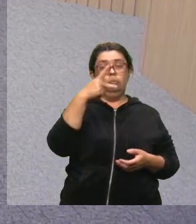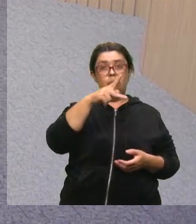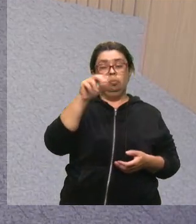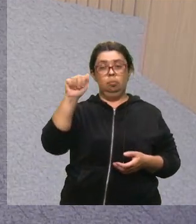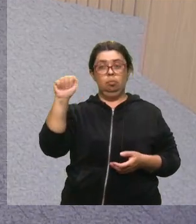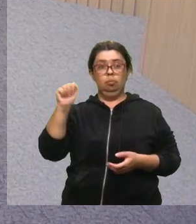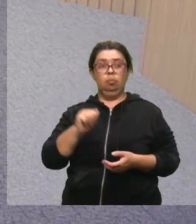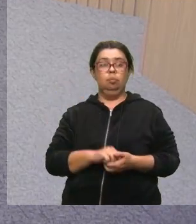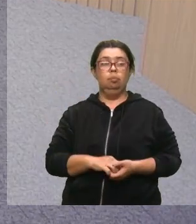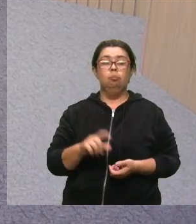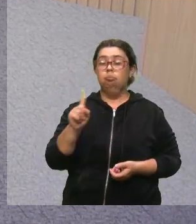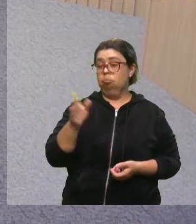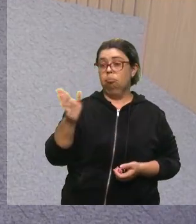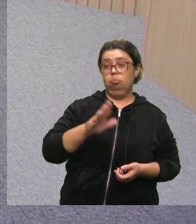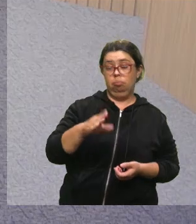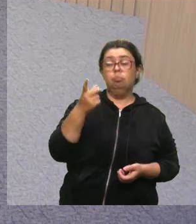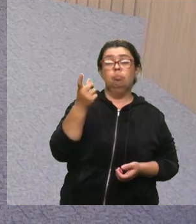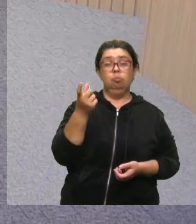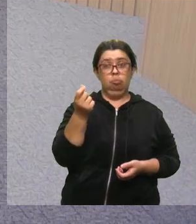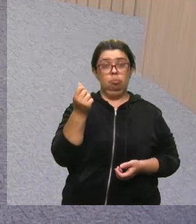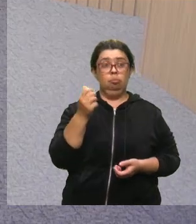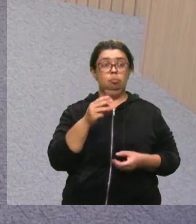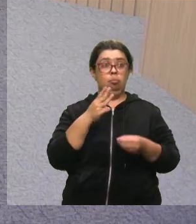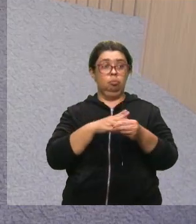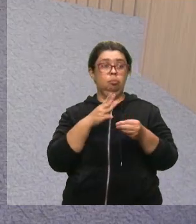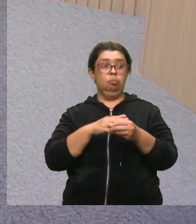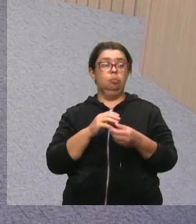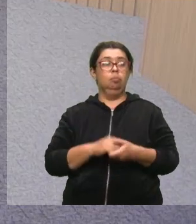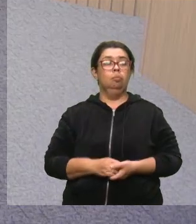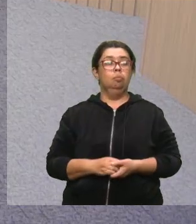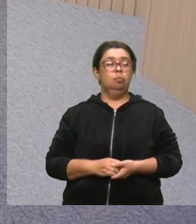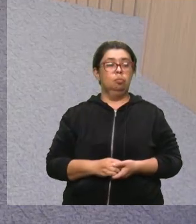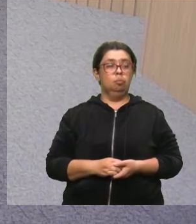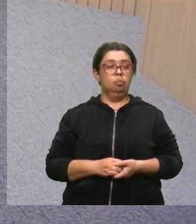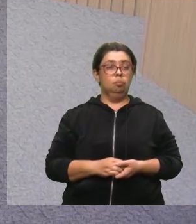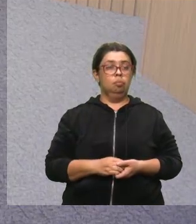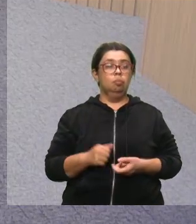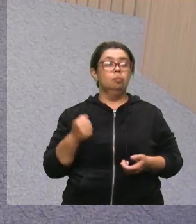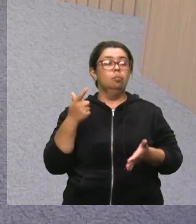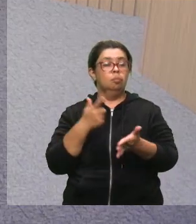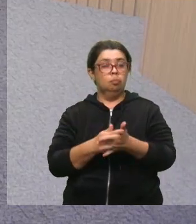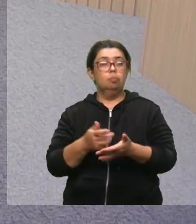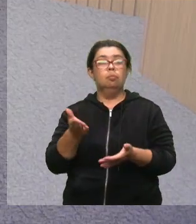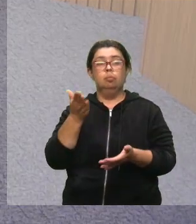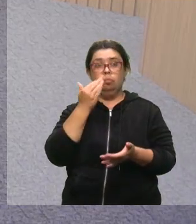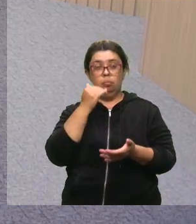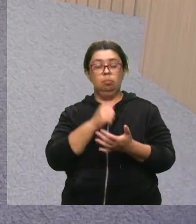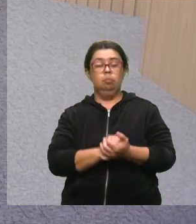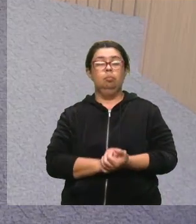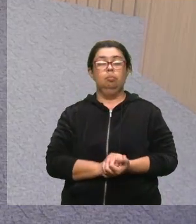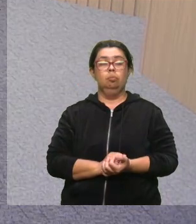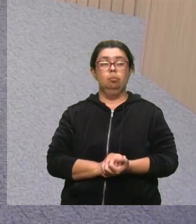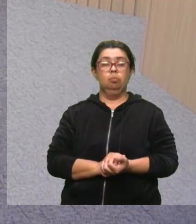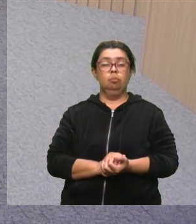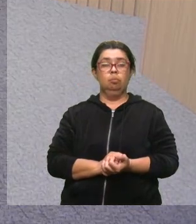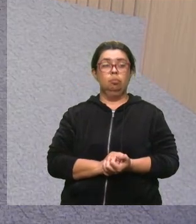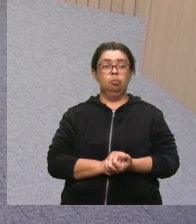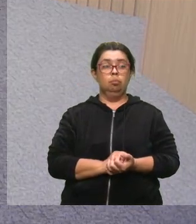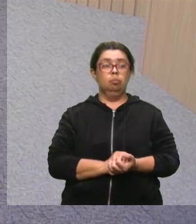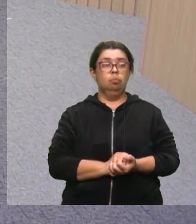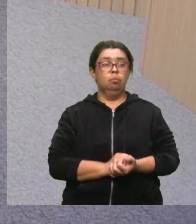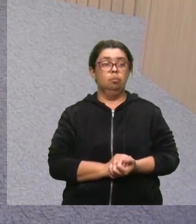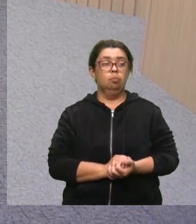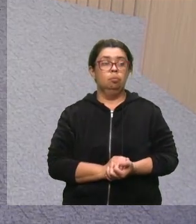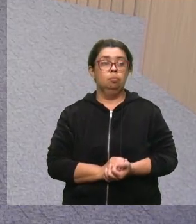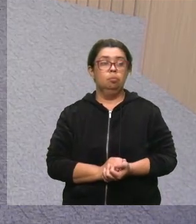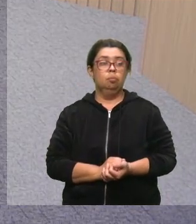município. Ele tem cadastro no programa de alimentação, né, de aquisição de alimentos, e a única contrapartida